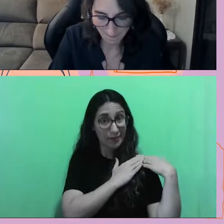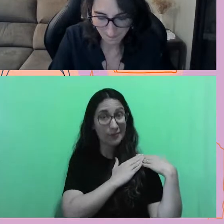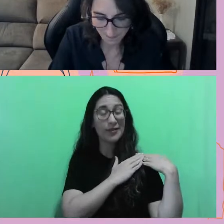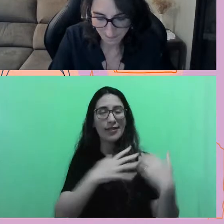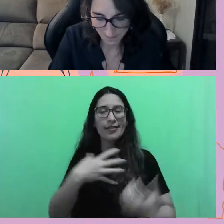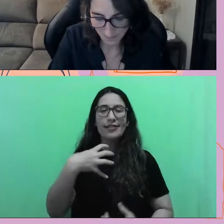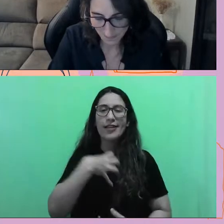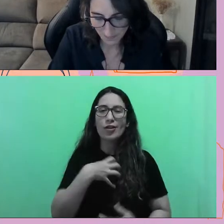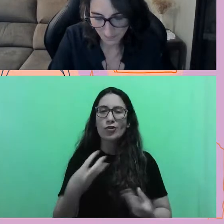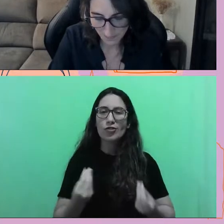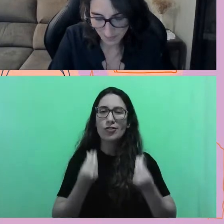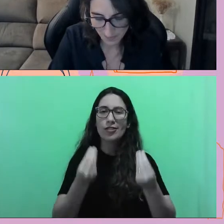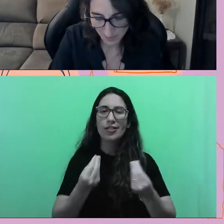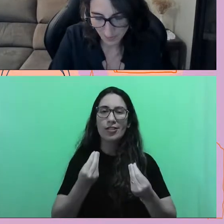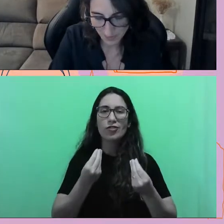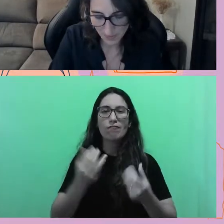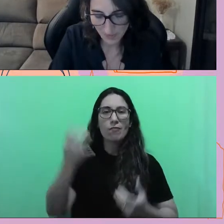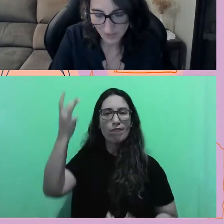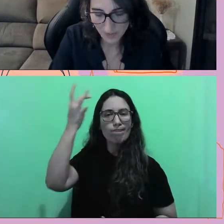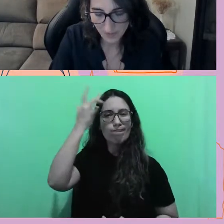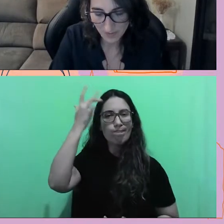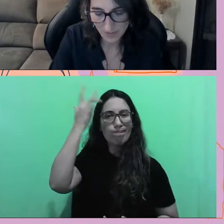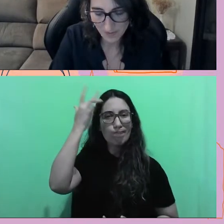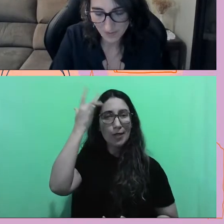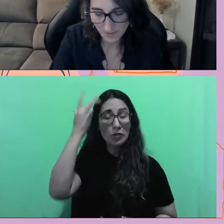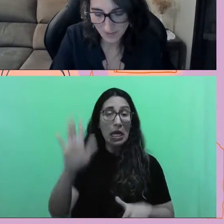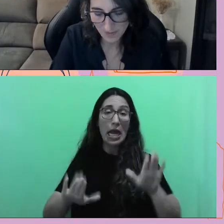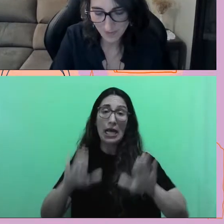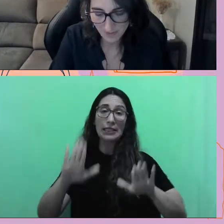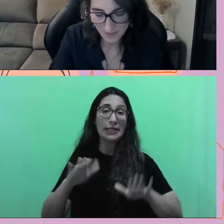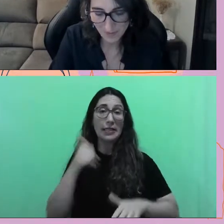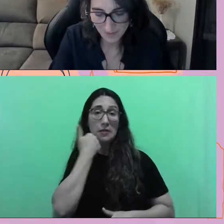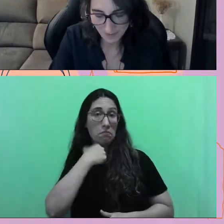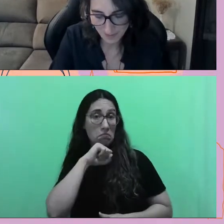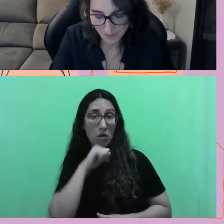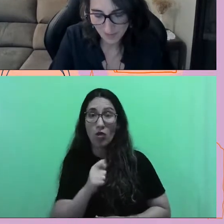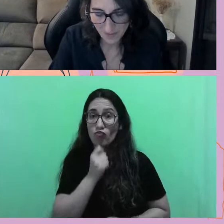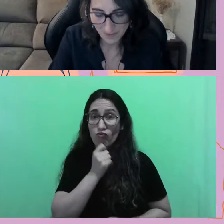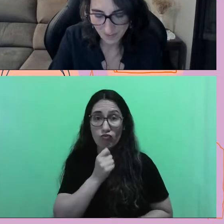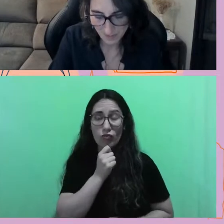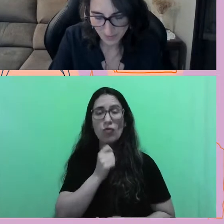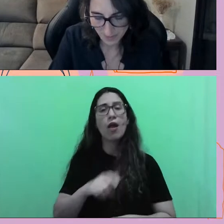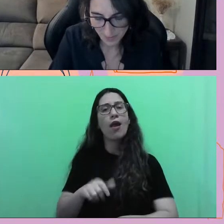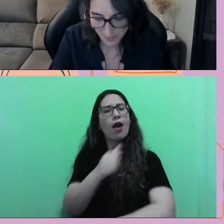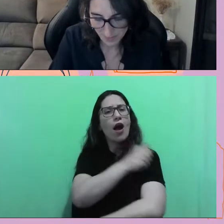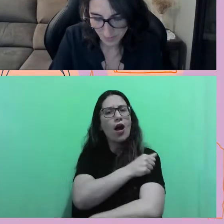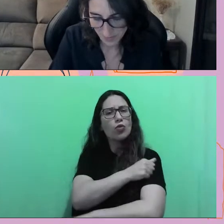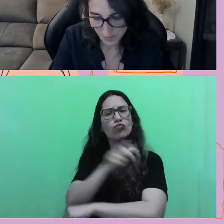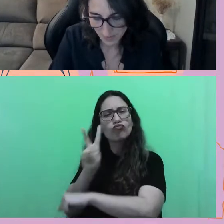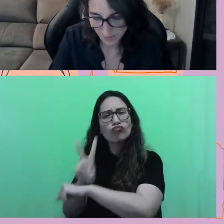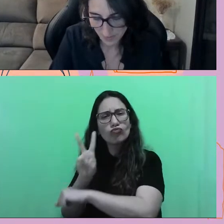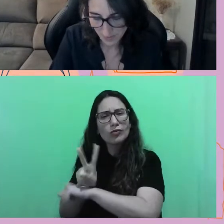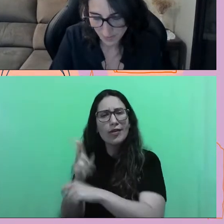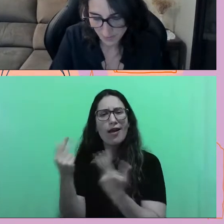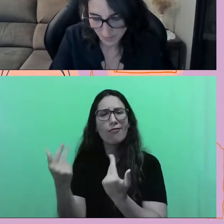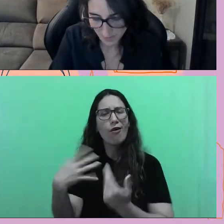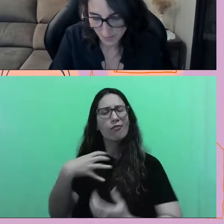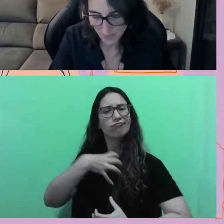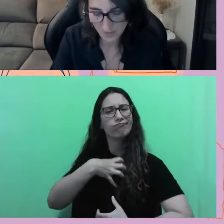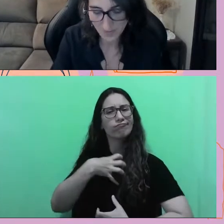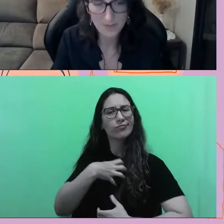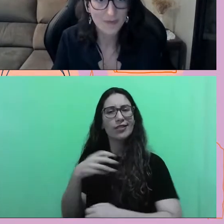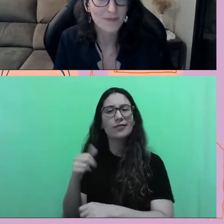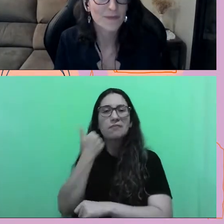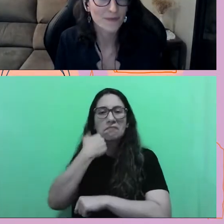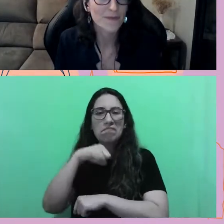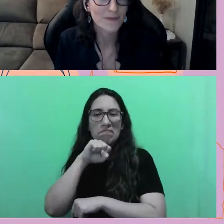sentimento de maternidade, mesmo não sendo mãe, né? Com seus alunos, né? É você ter